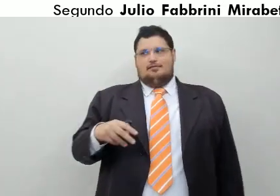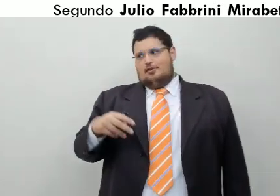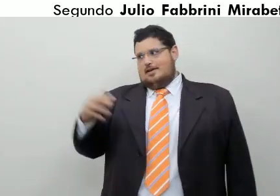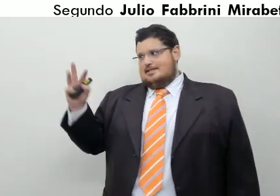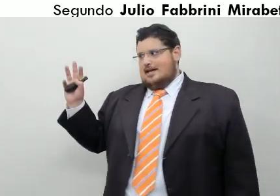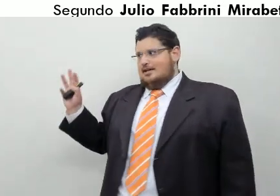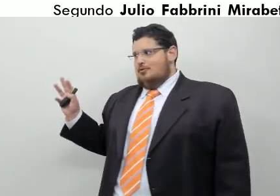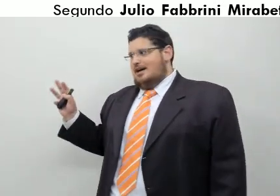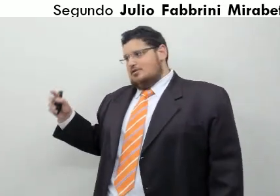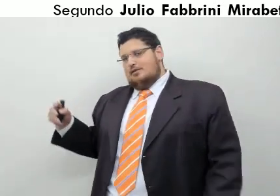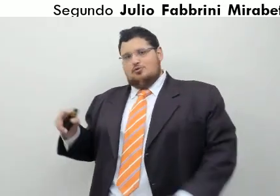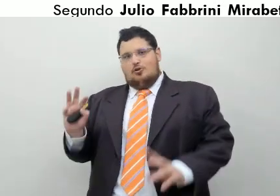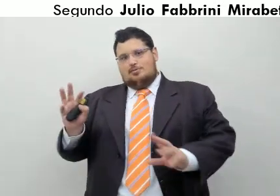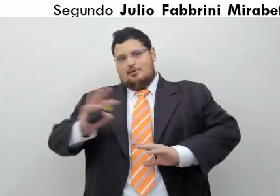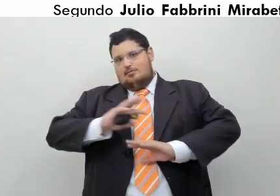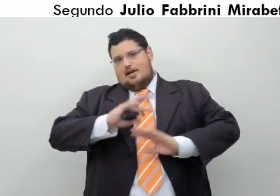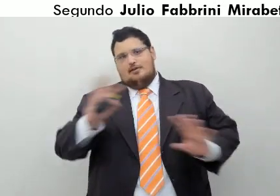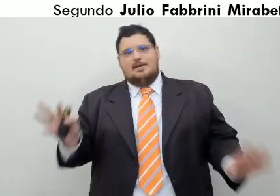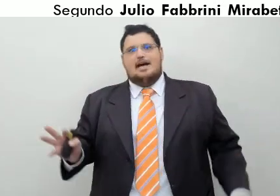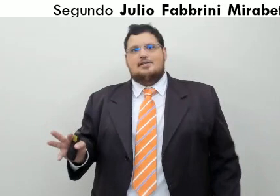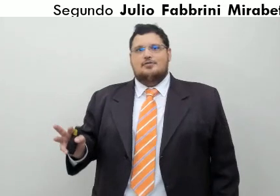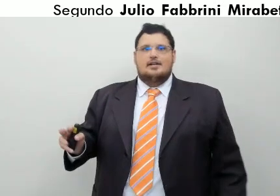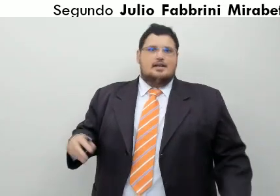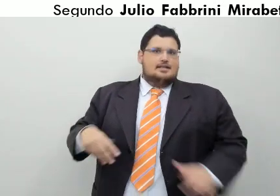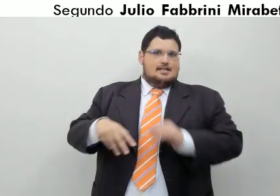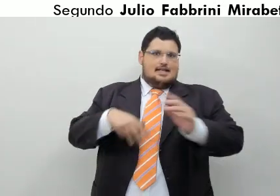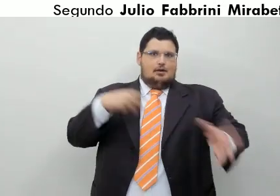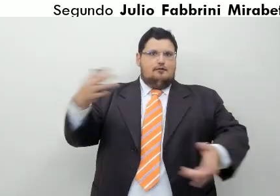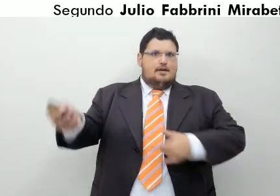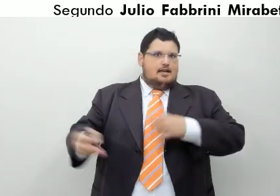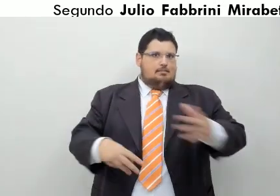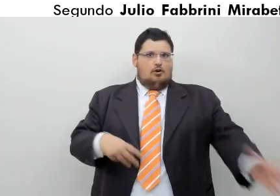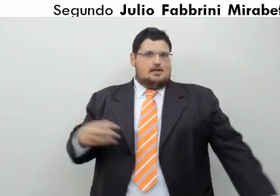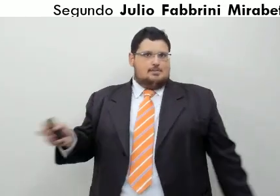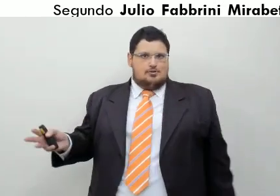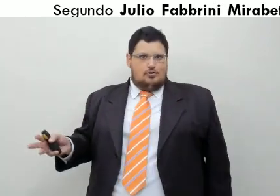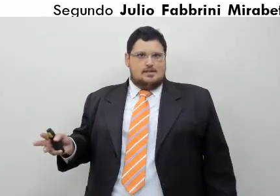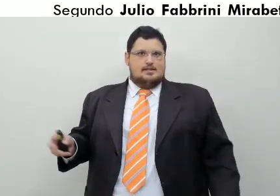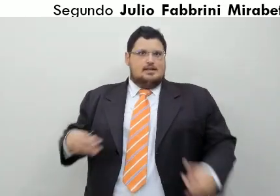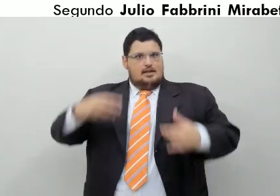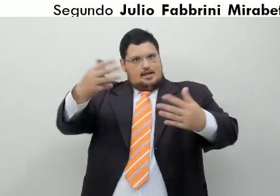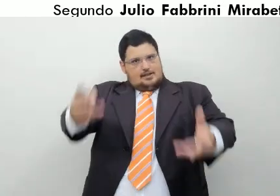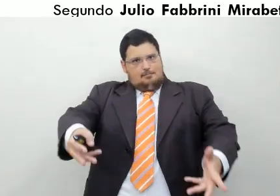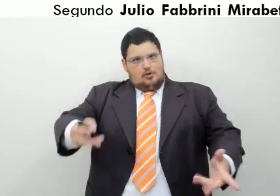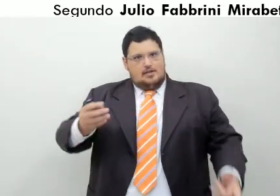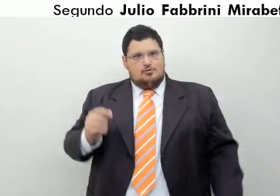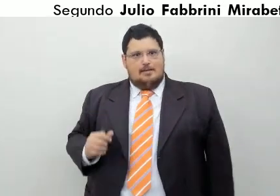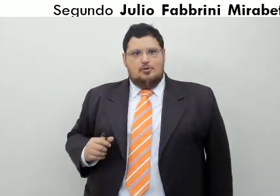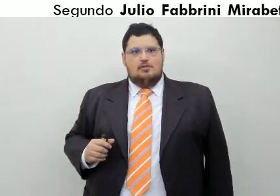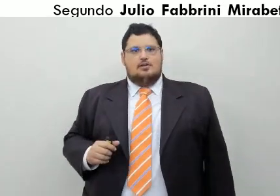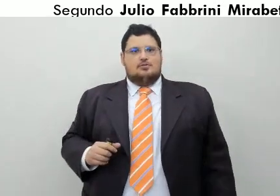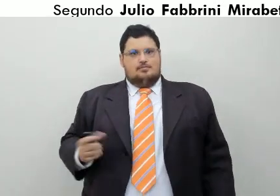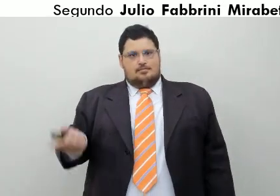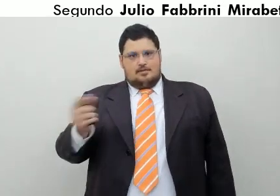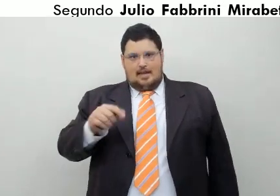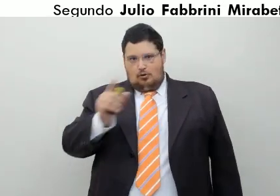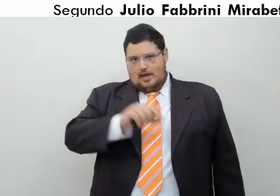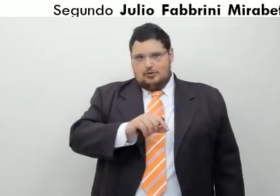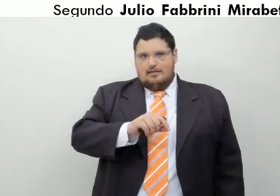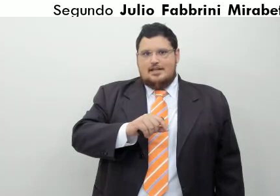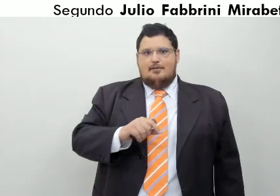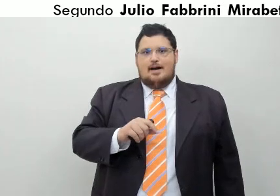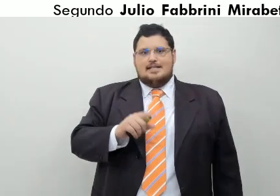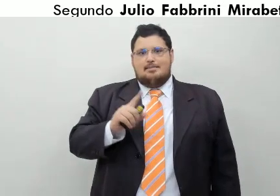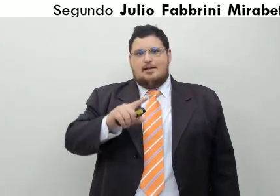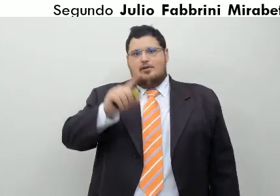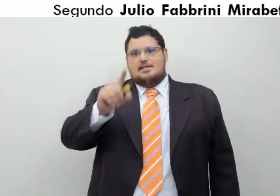Então, se você for numa estrada rural, você vai ver os ônibus são caindo ao pedaço. Às vezes aquilo vira, morre as pessoas, então por isso é punido isso. Daí coloquei,